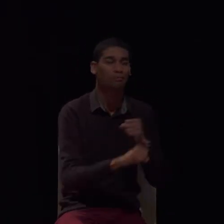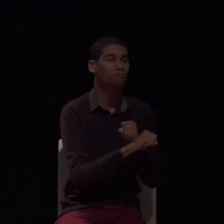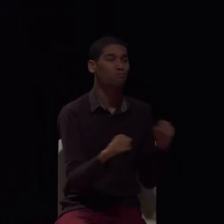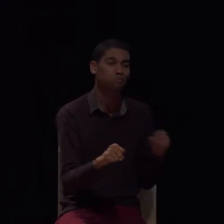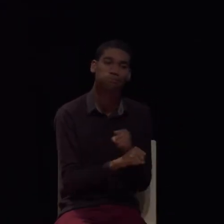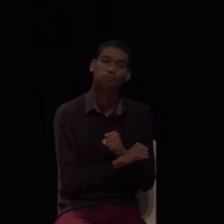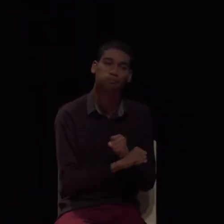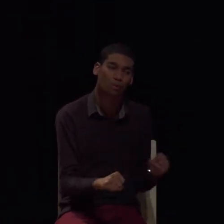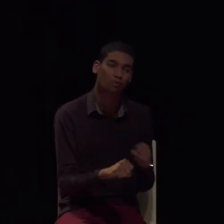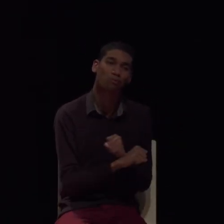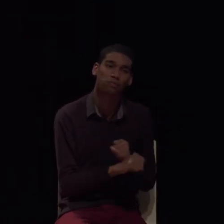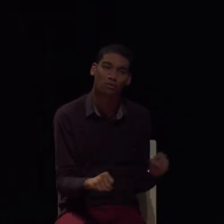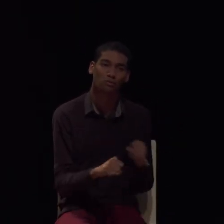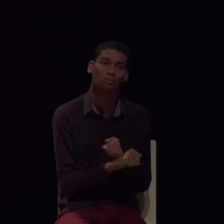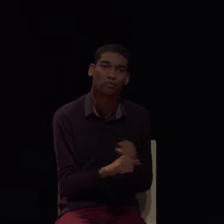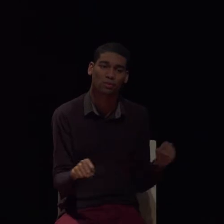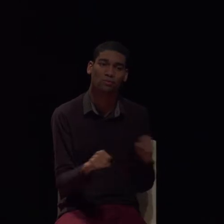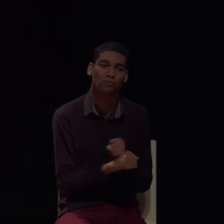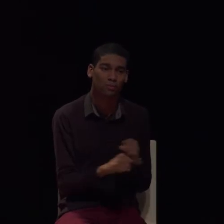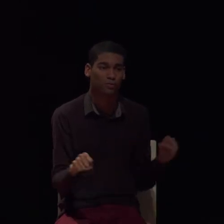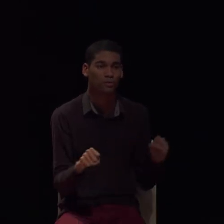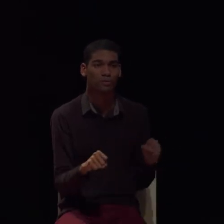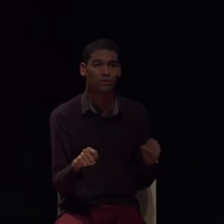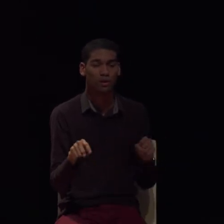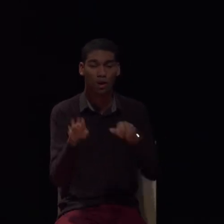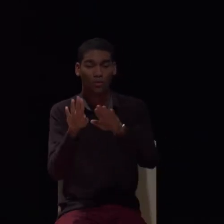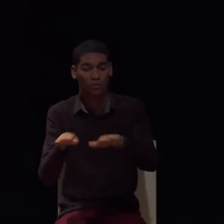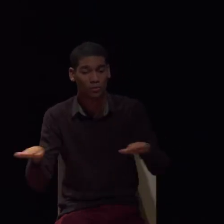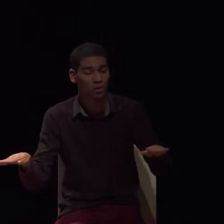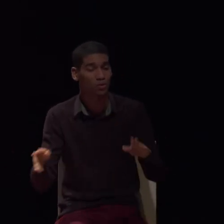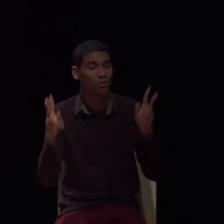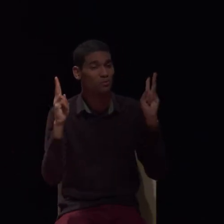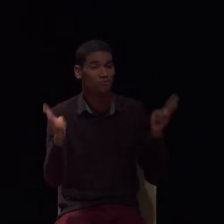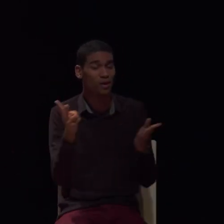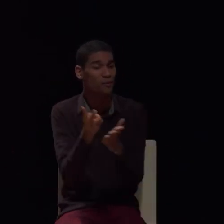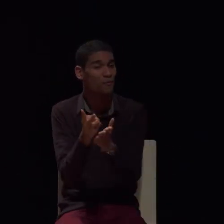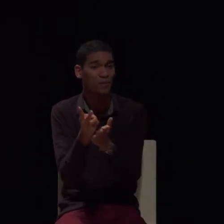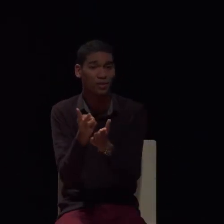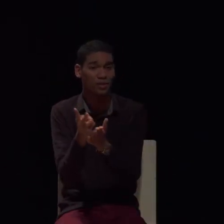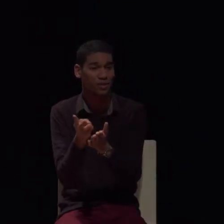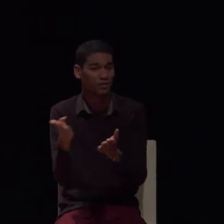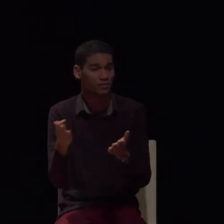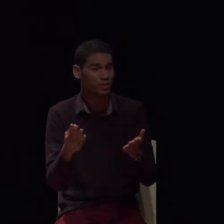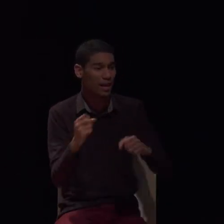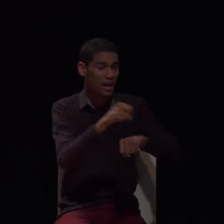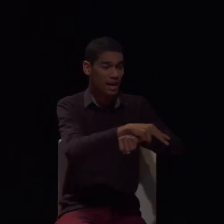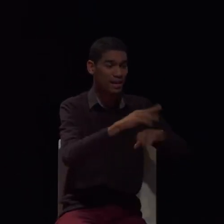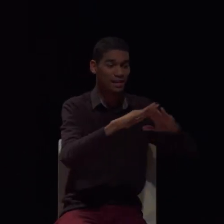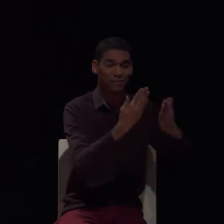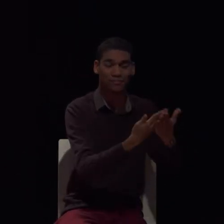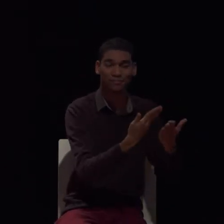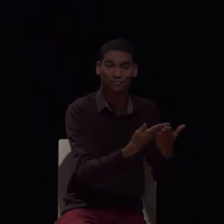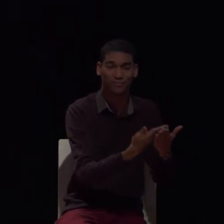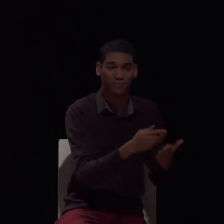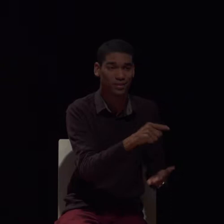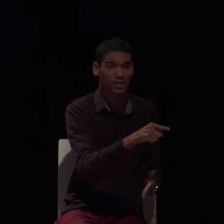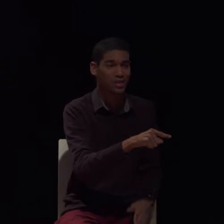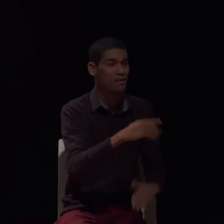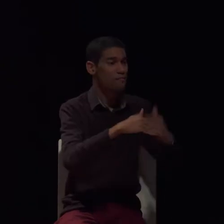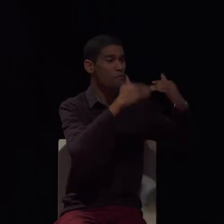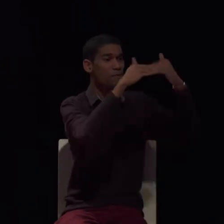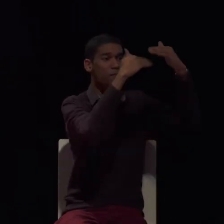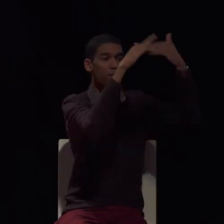professor são os mesmos estudantes que entrou naquela escola e não conseguem avançar